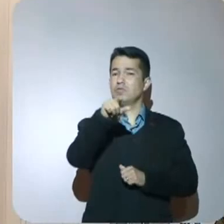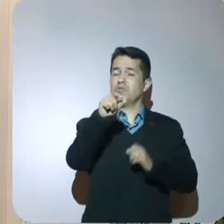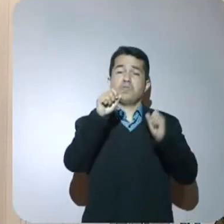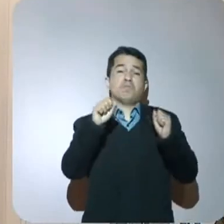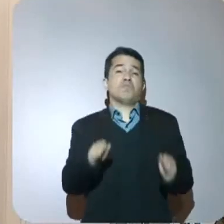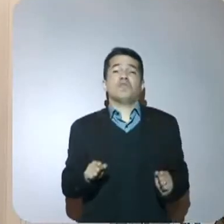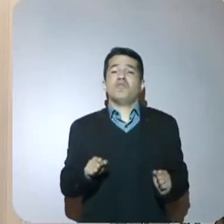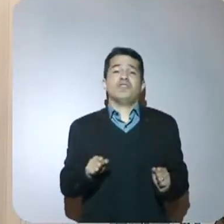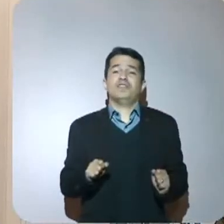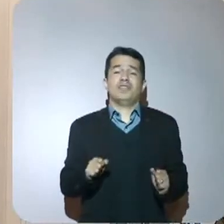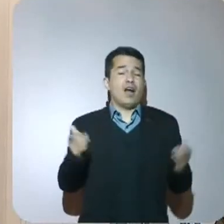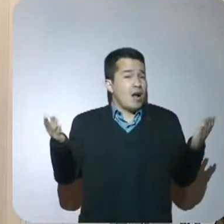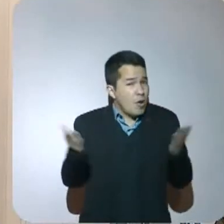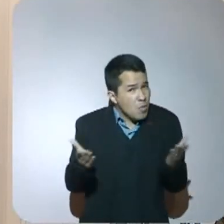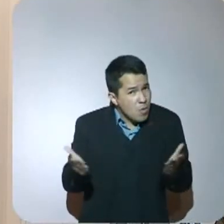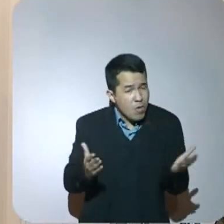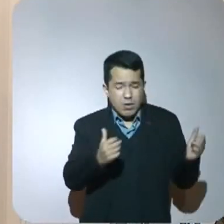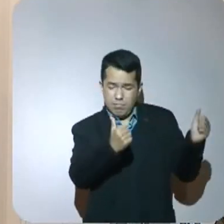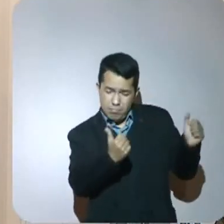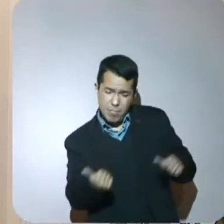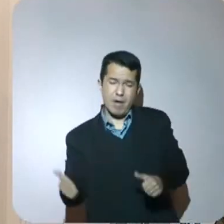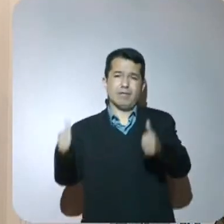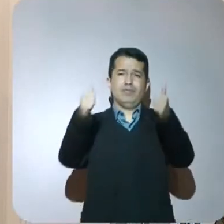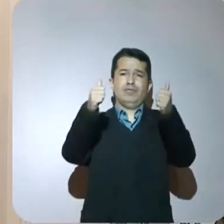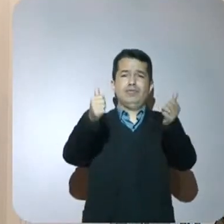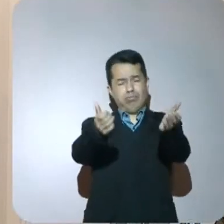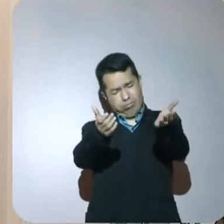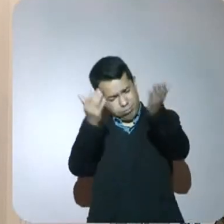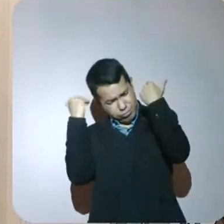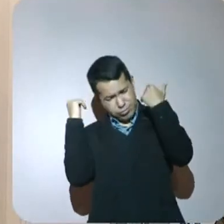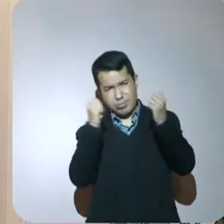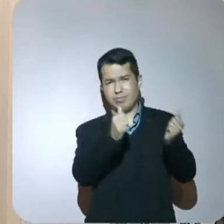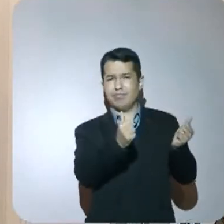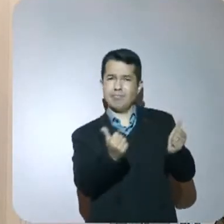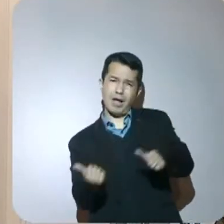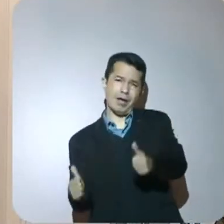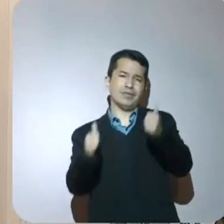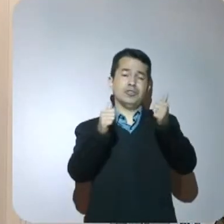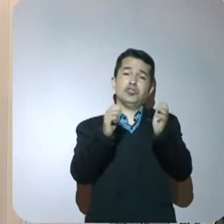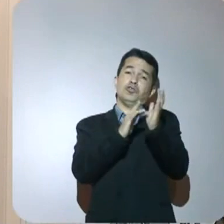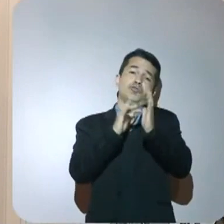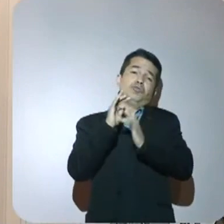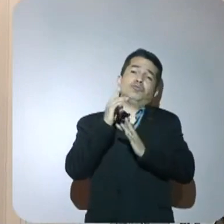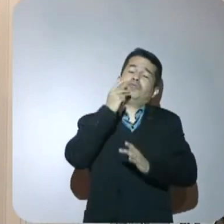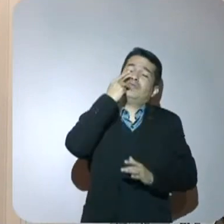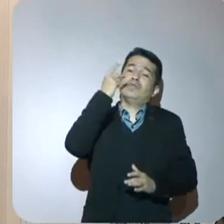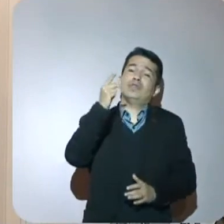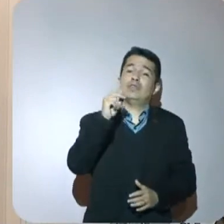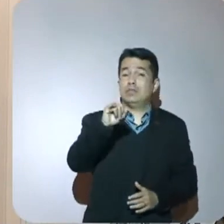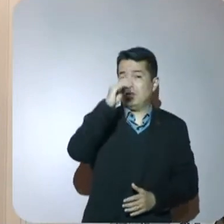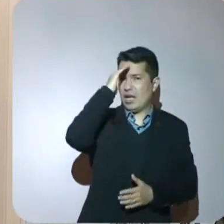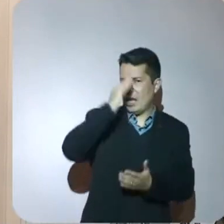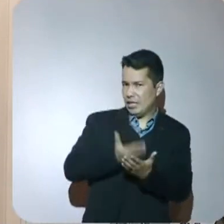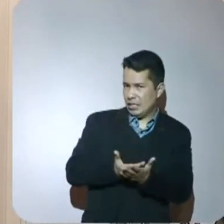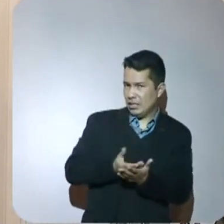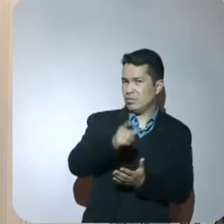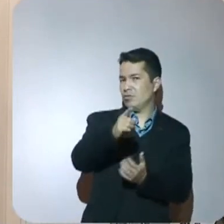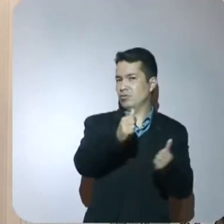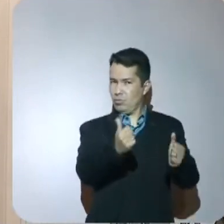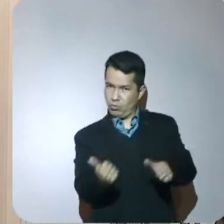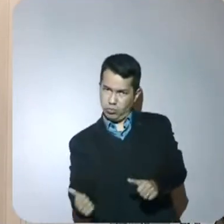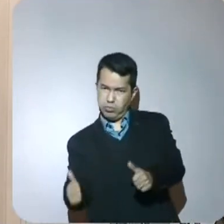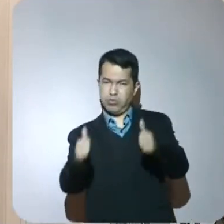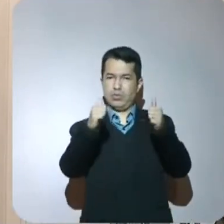Jesus é Senhor da tua vida, Ele que disse, quem crê, seja batizado. Não é o batismo da